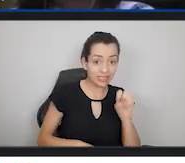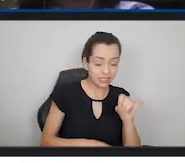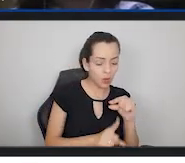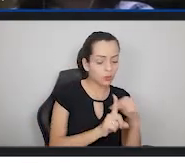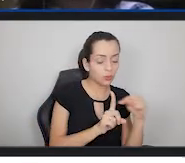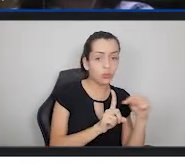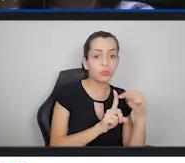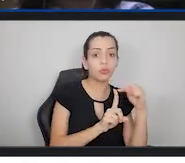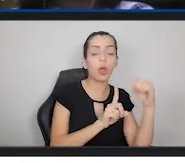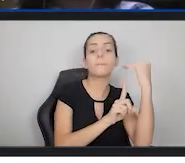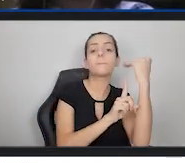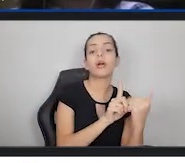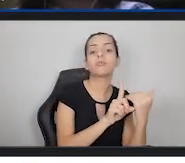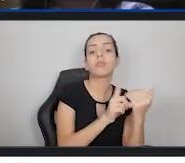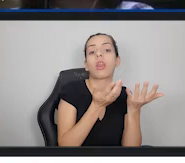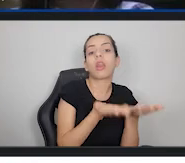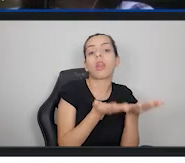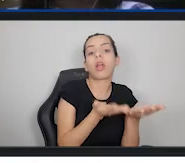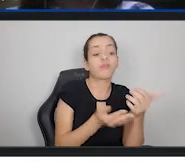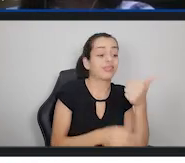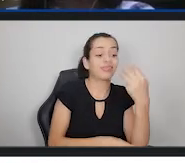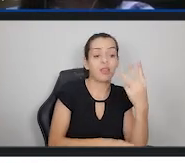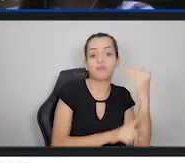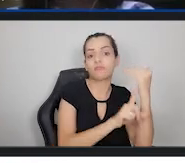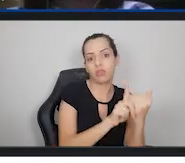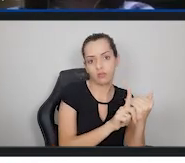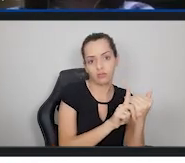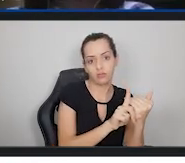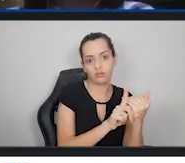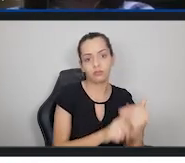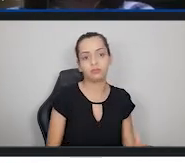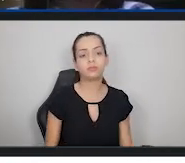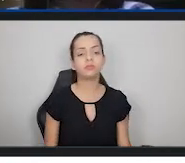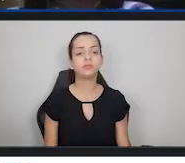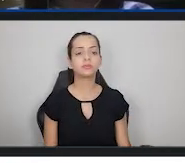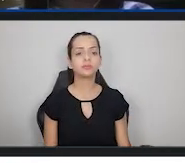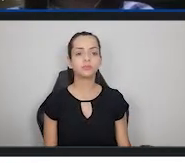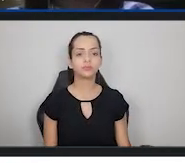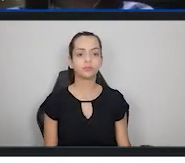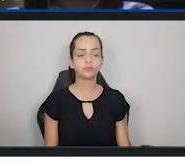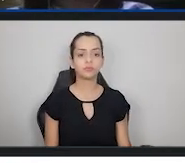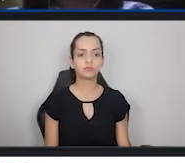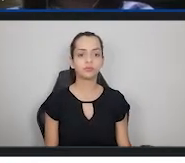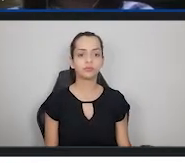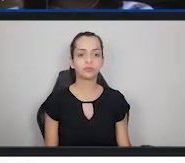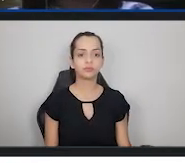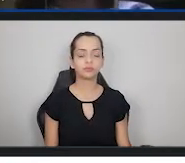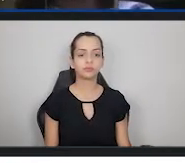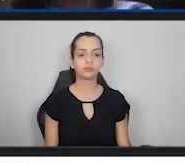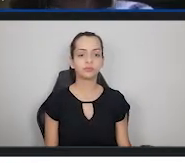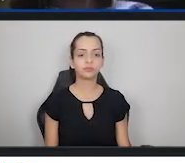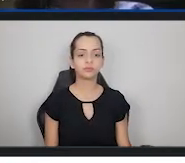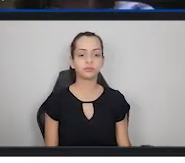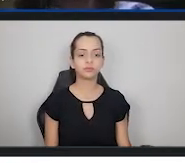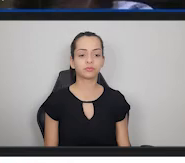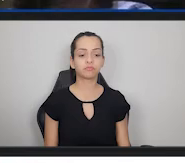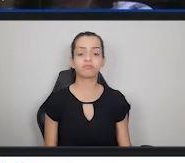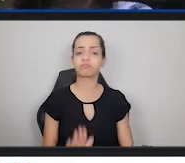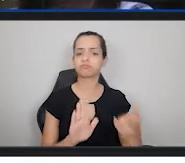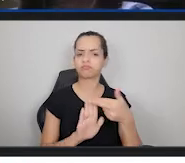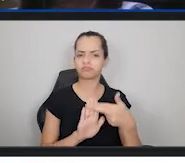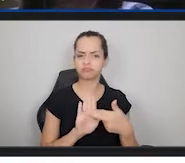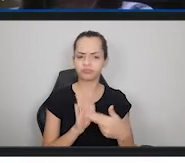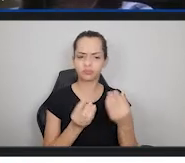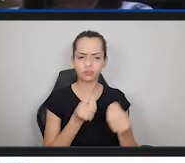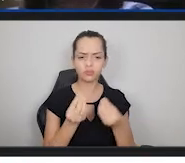a 16 isoladores desses de disco. Se eu for usar uma polimérica, eu reduzo 13 vezes o peso se comparado para